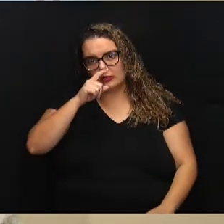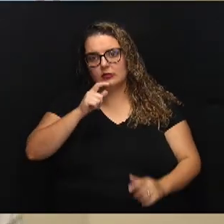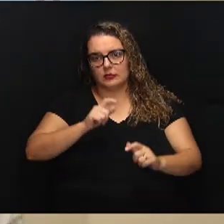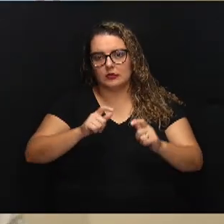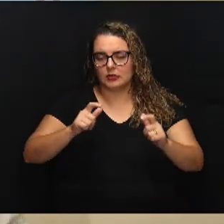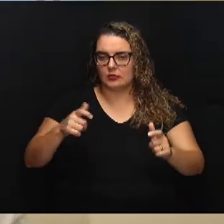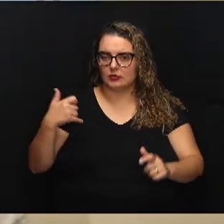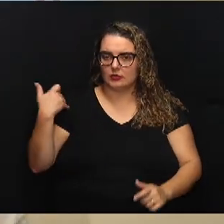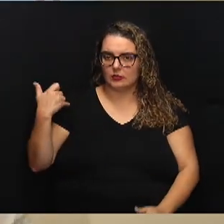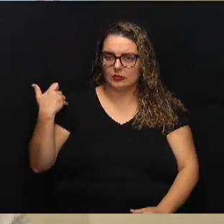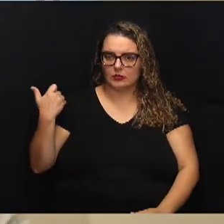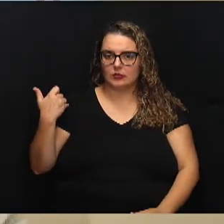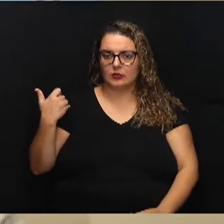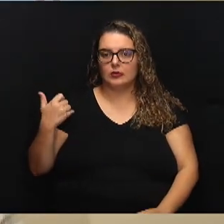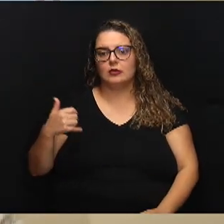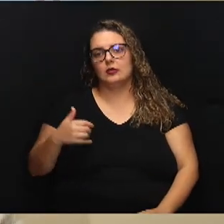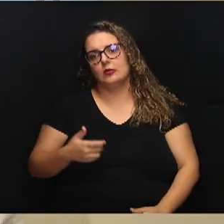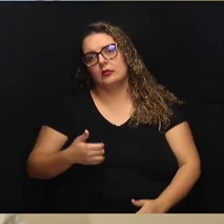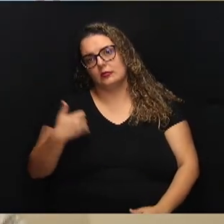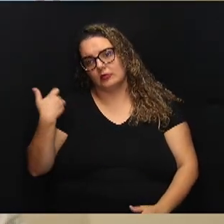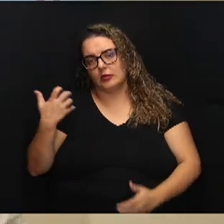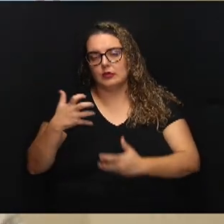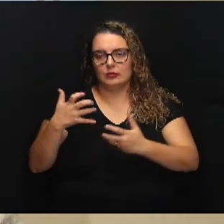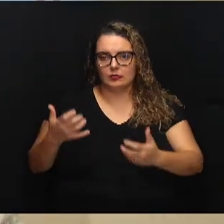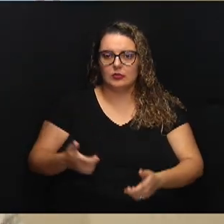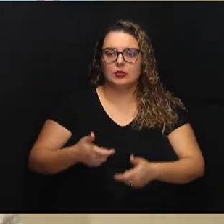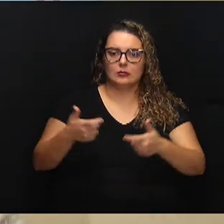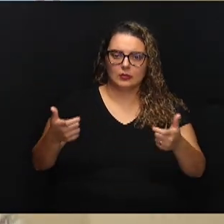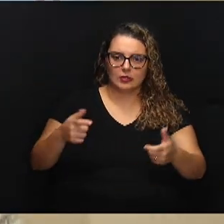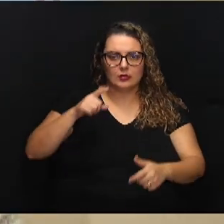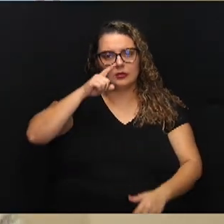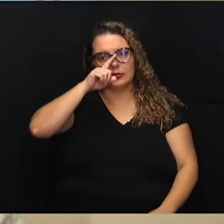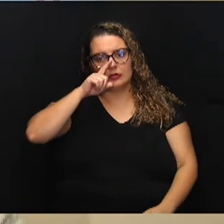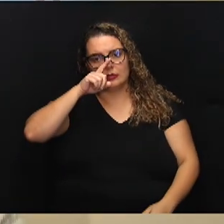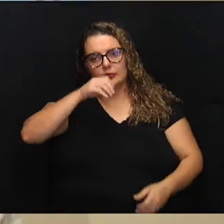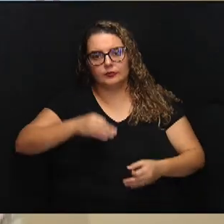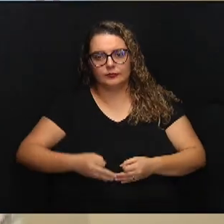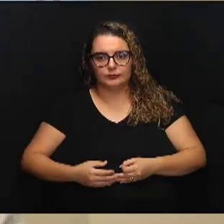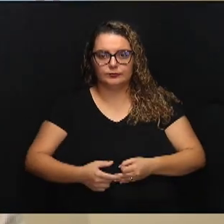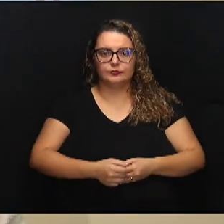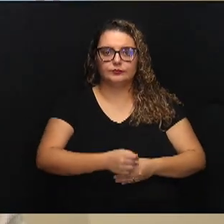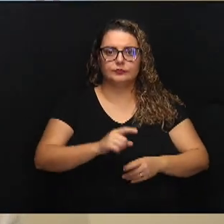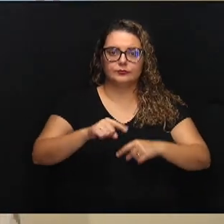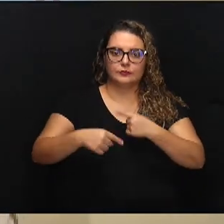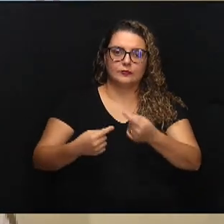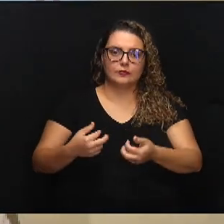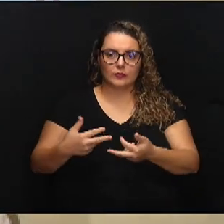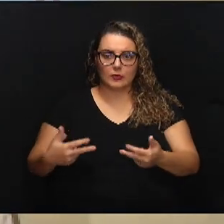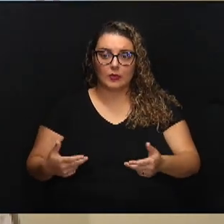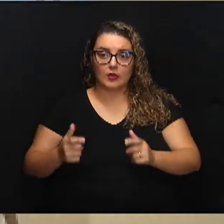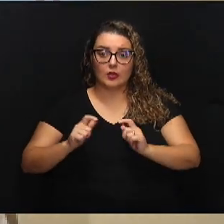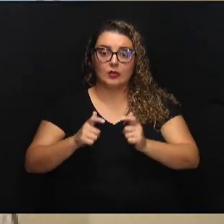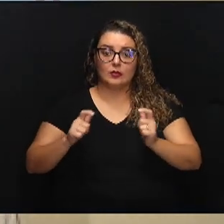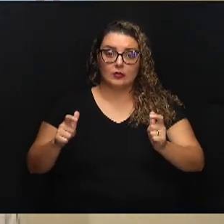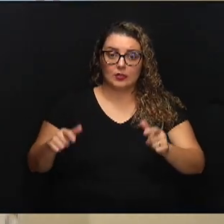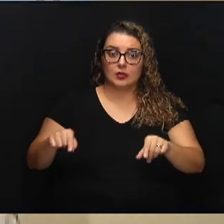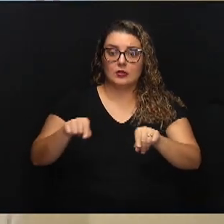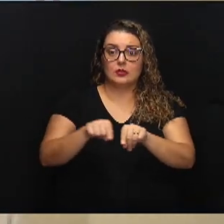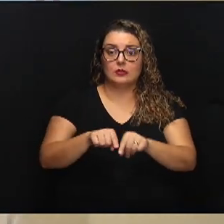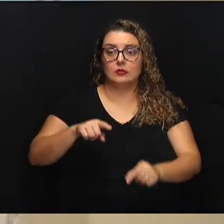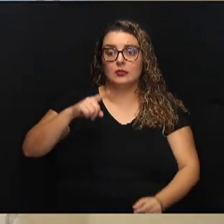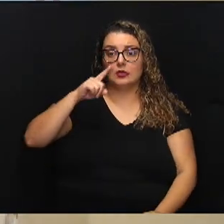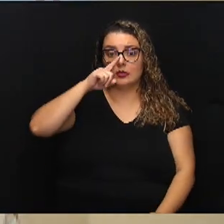então, quanto maior a sua idade, maior o risco da gente desenvolver o câncer de ovário. E outro fator que vem crescendo muito o